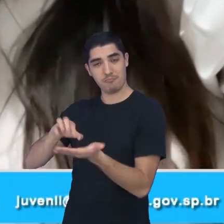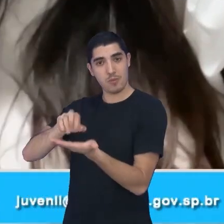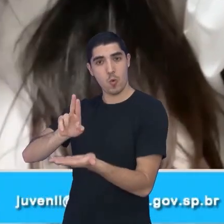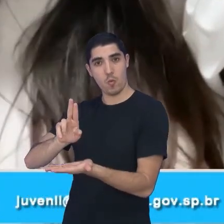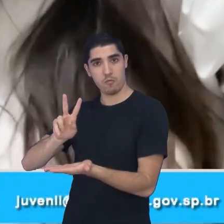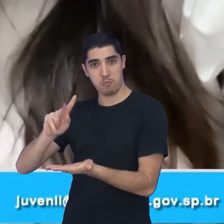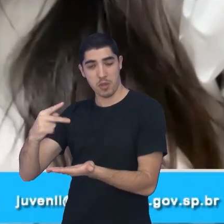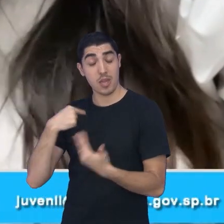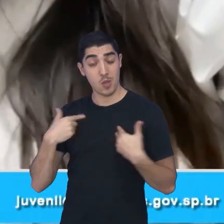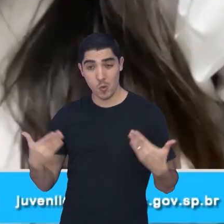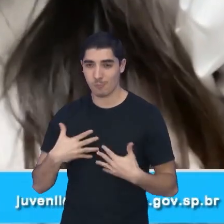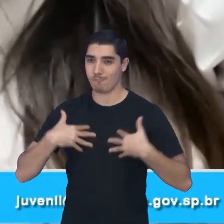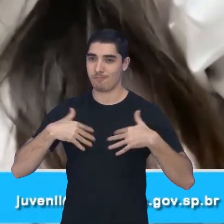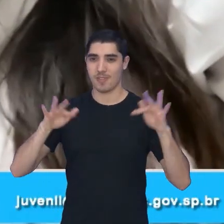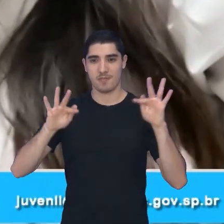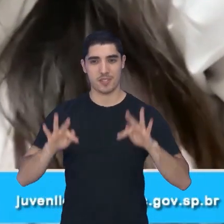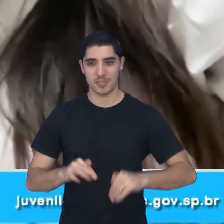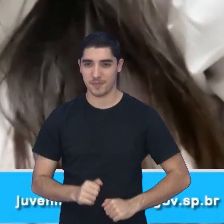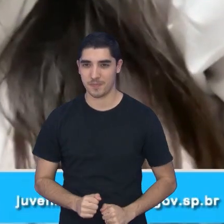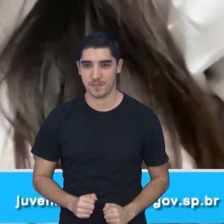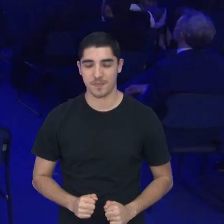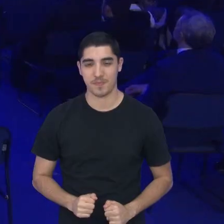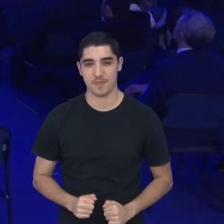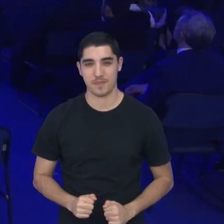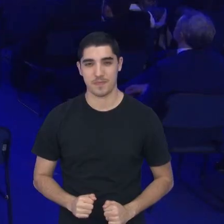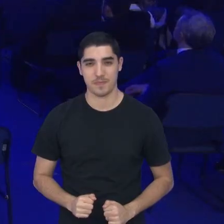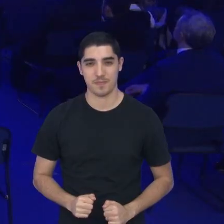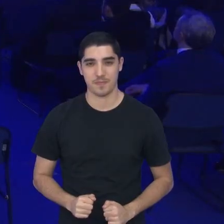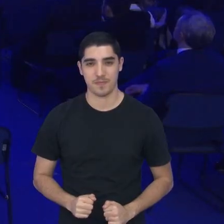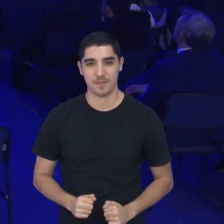feliz e realizada.